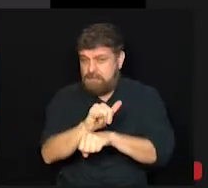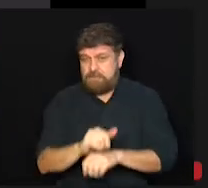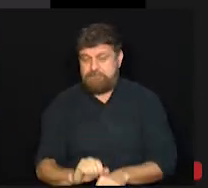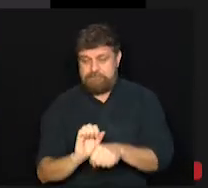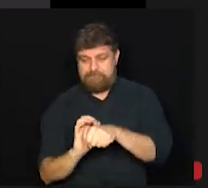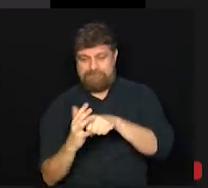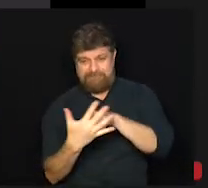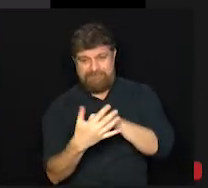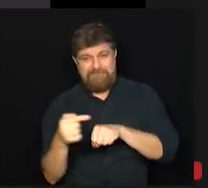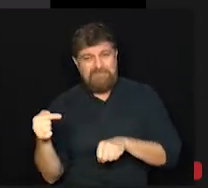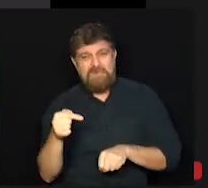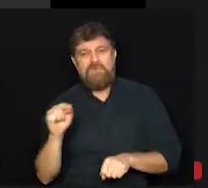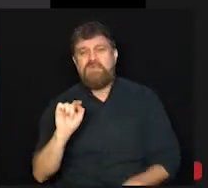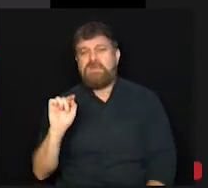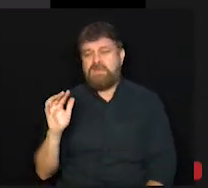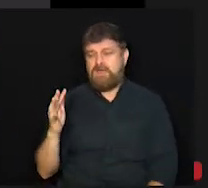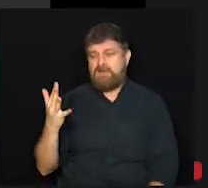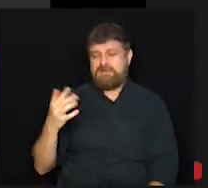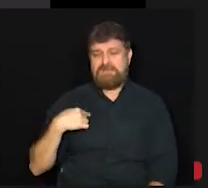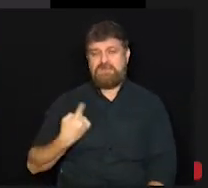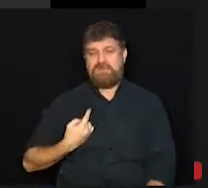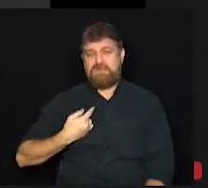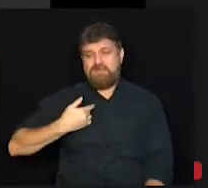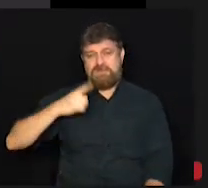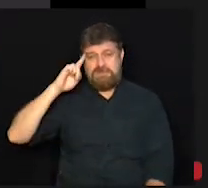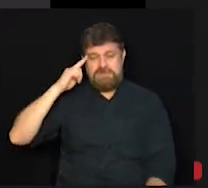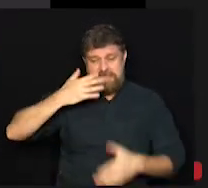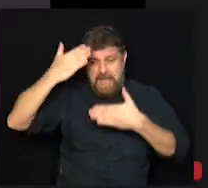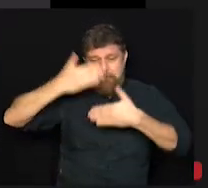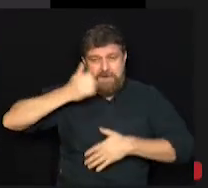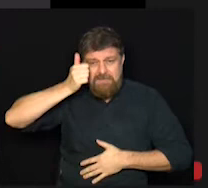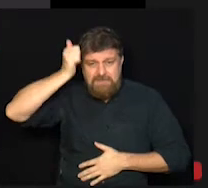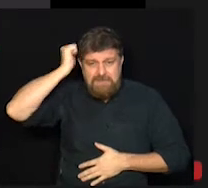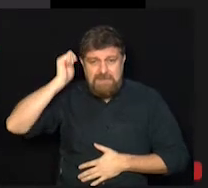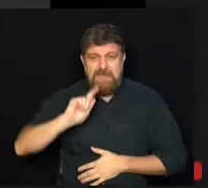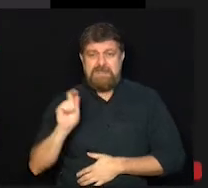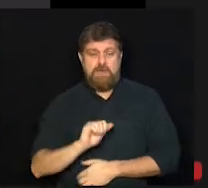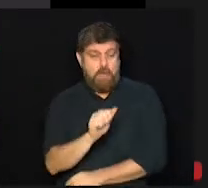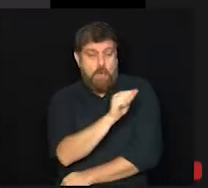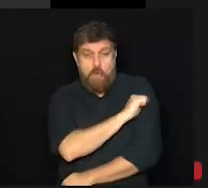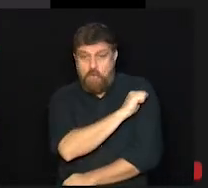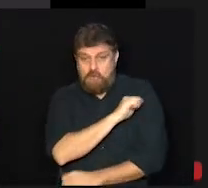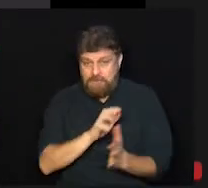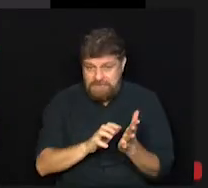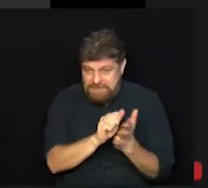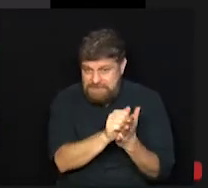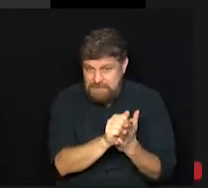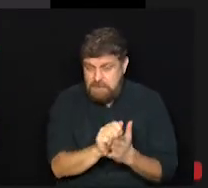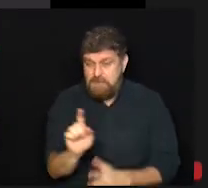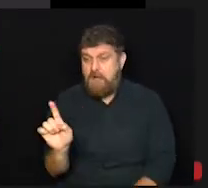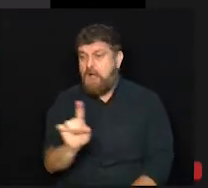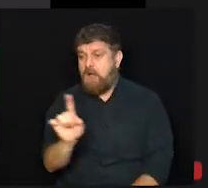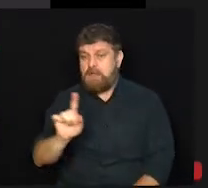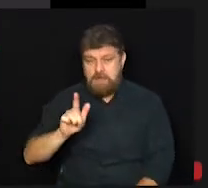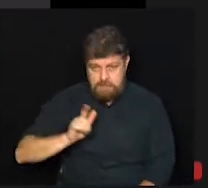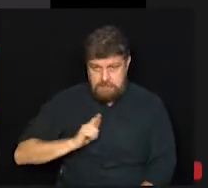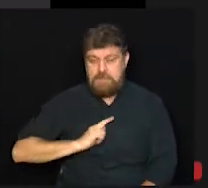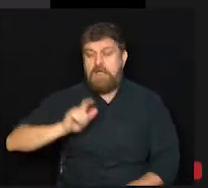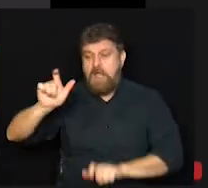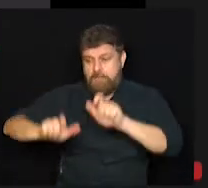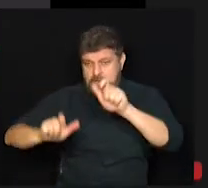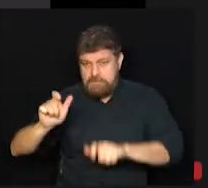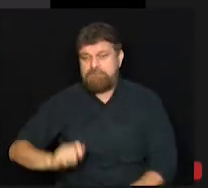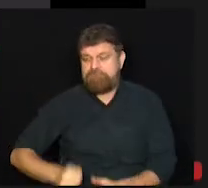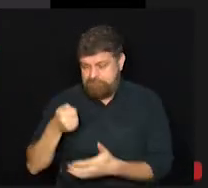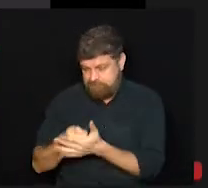vestibular, o impacto dela foi não reduzir o número de candidatos, muito pelo contrário, o pessoal fez questão, vamos